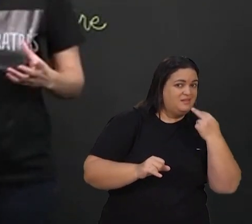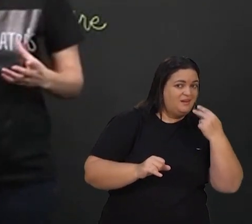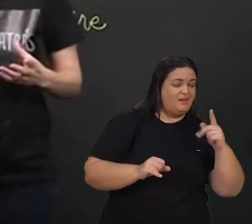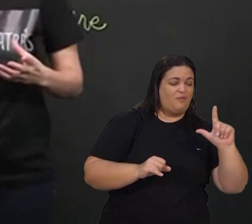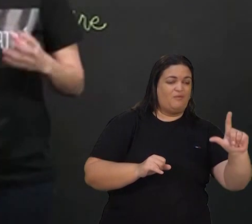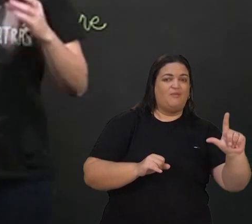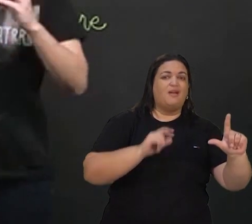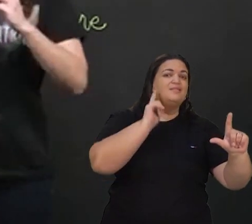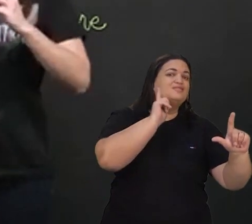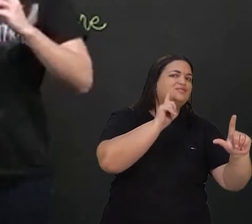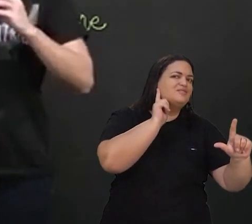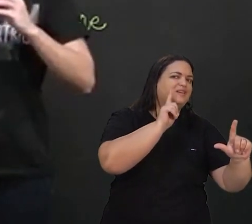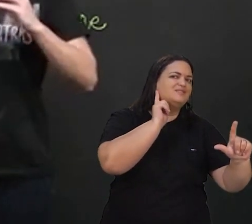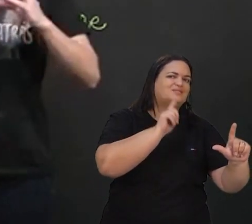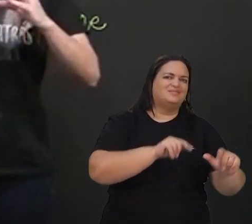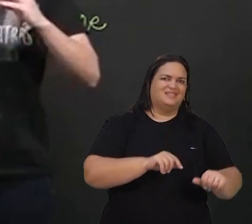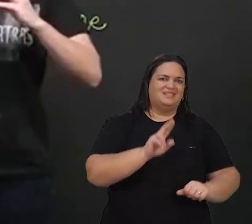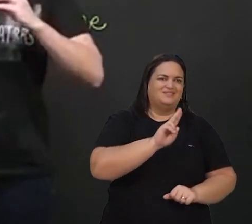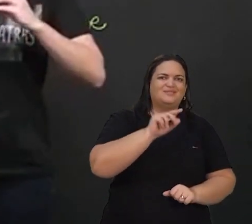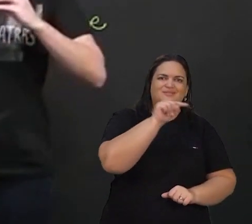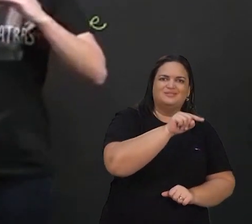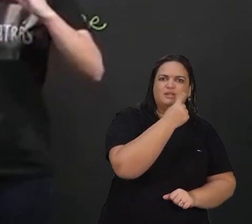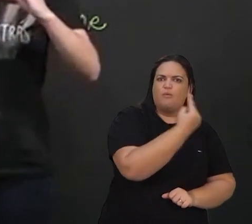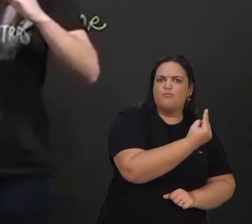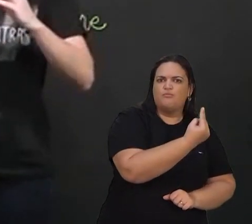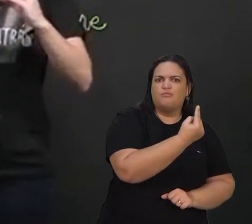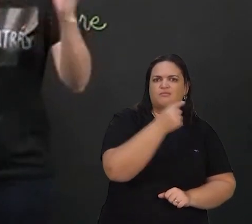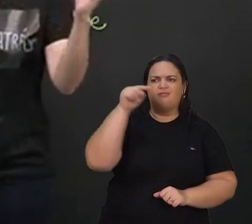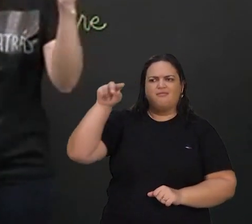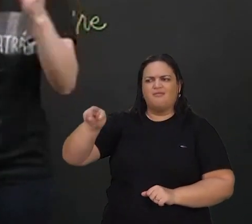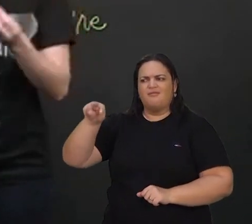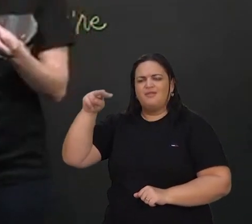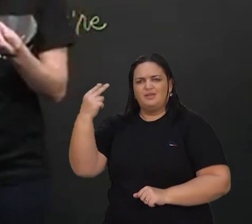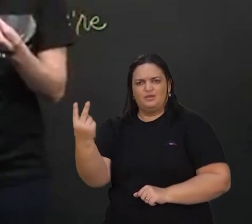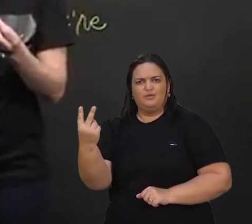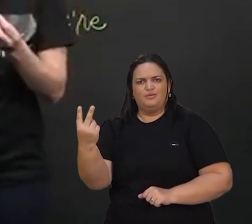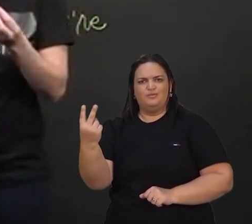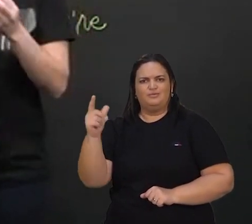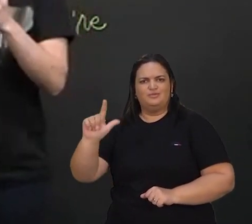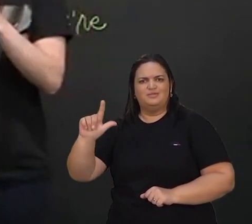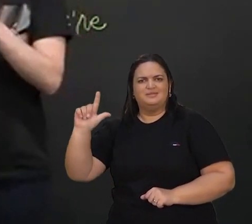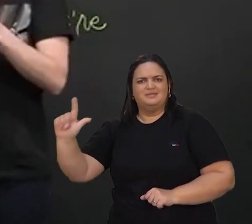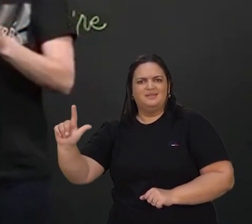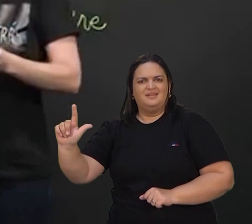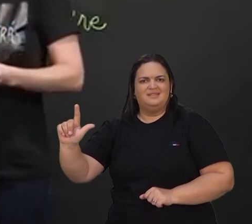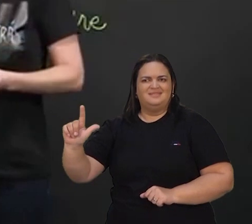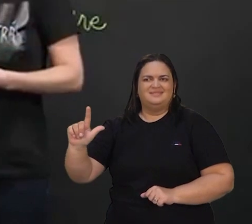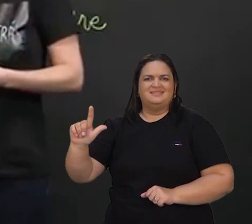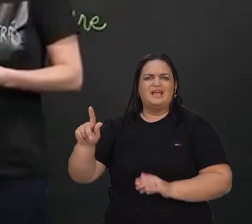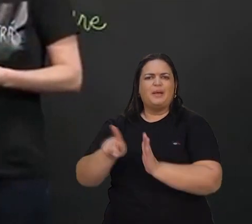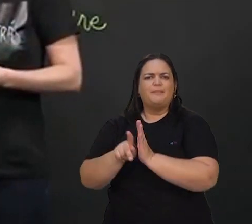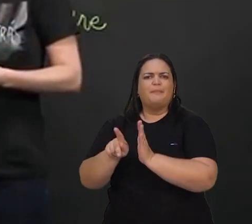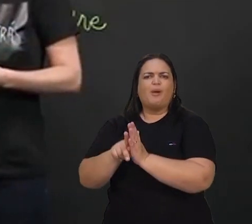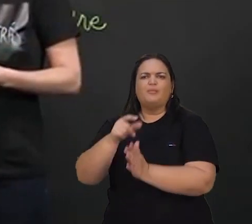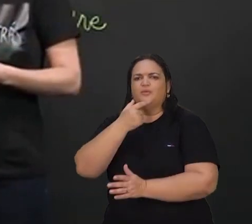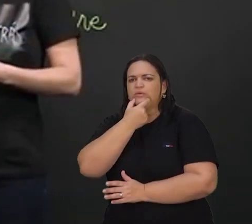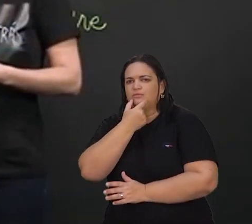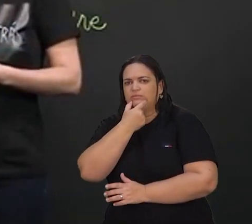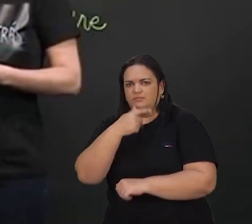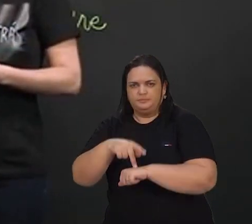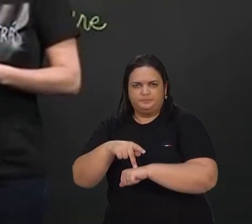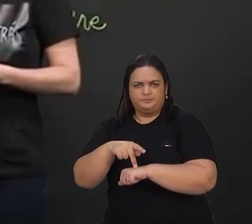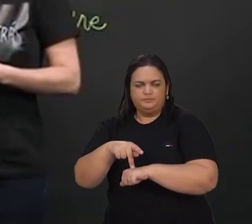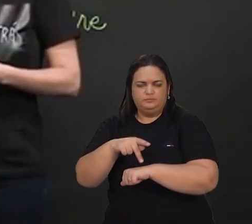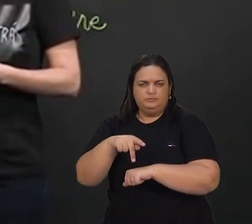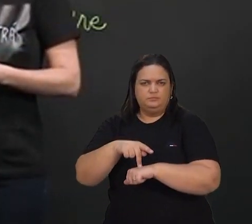é uma característica de cada inglês, que na verdade é uma língua só, mas que na medida em que é